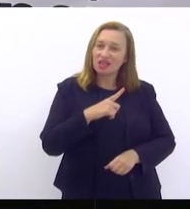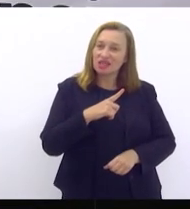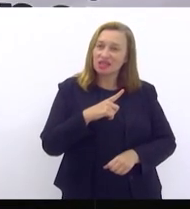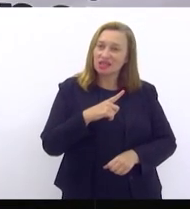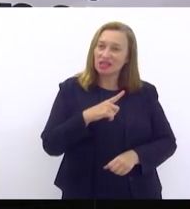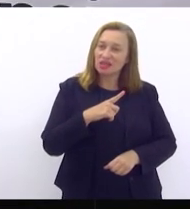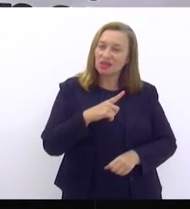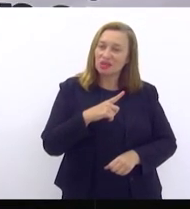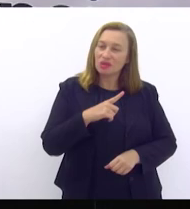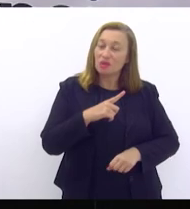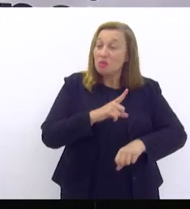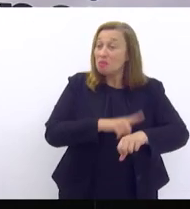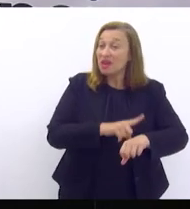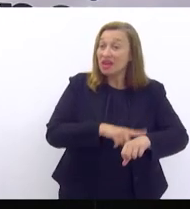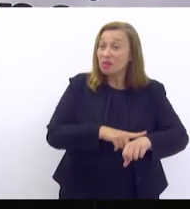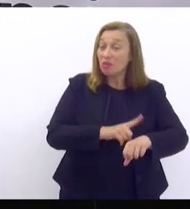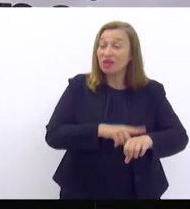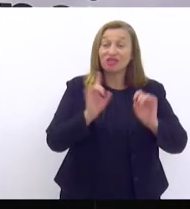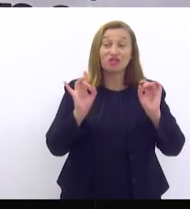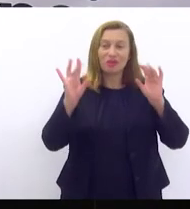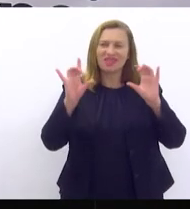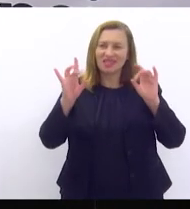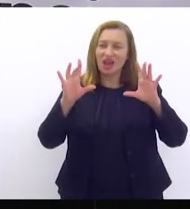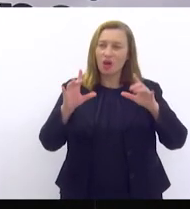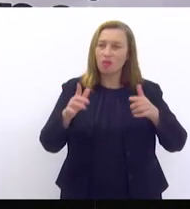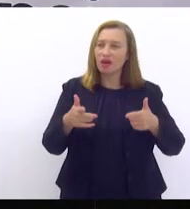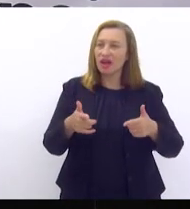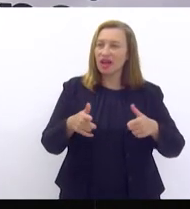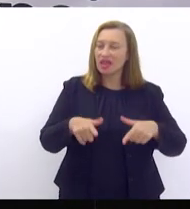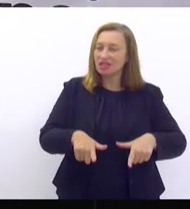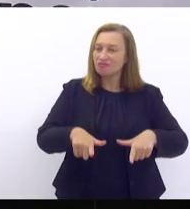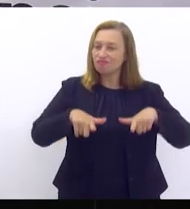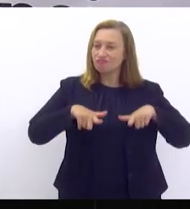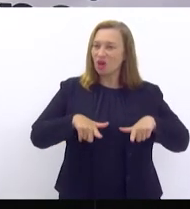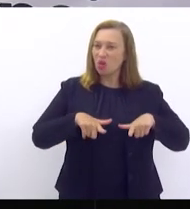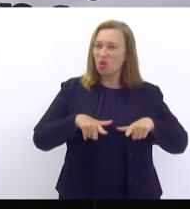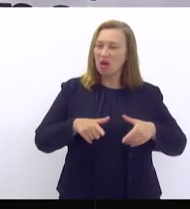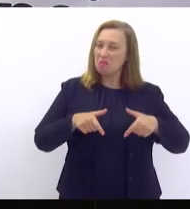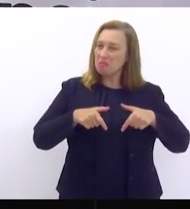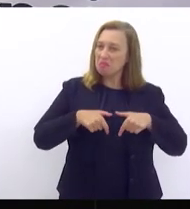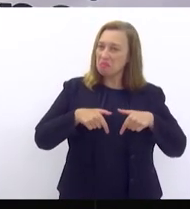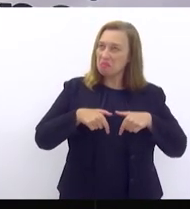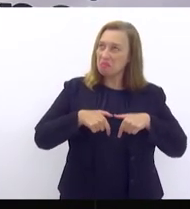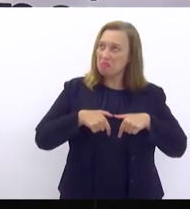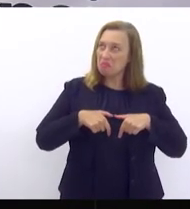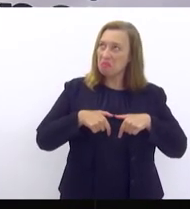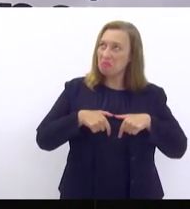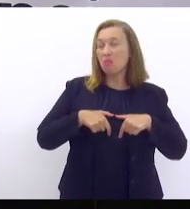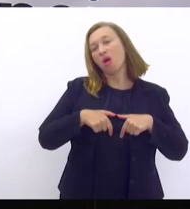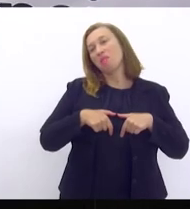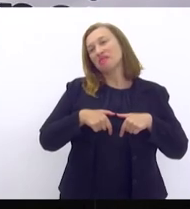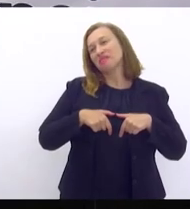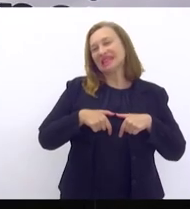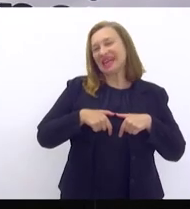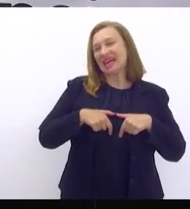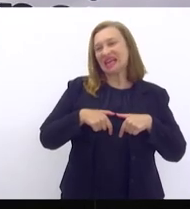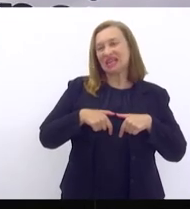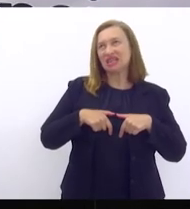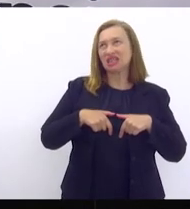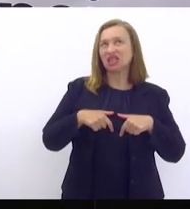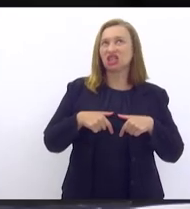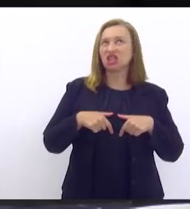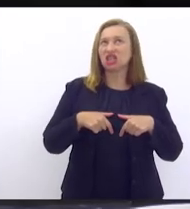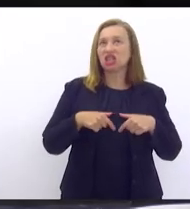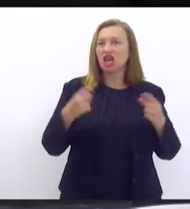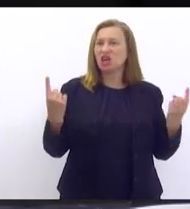Porque comenda não é medalha. Uma medalha se ganha numa disputa.